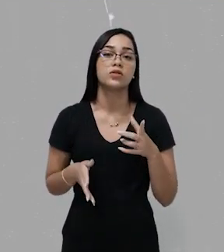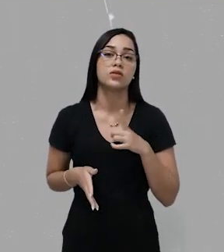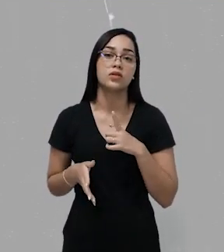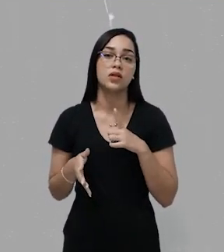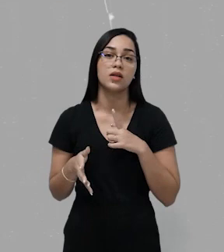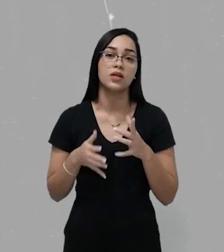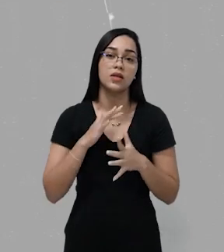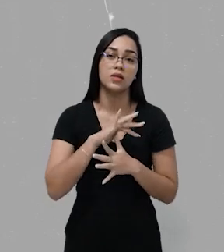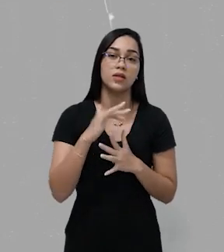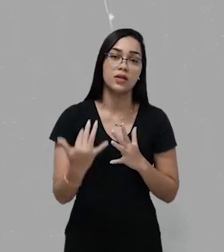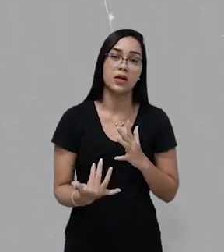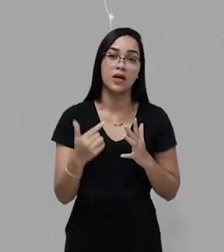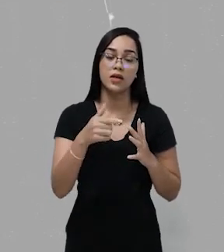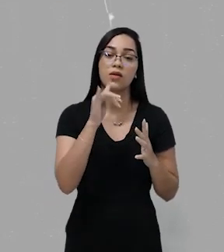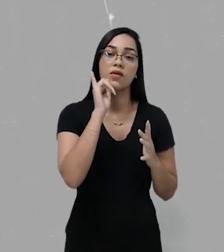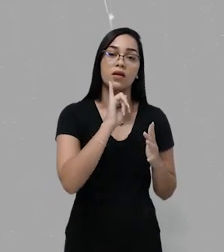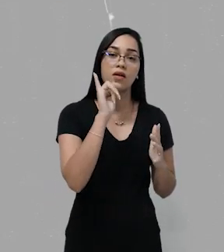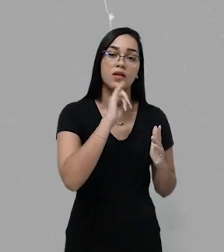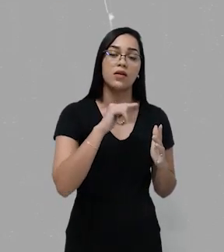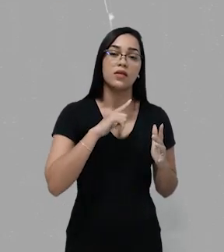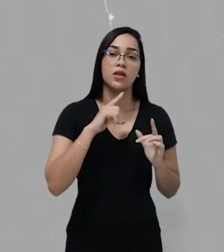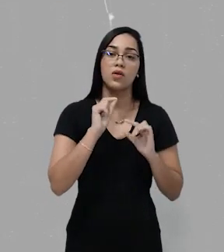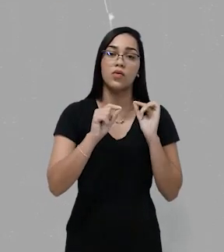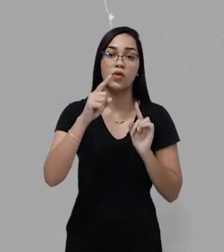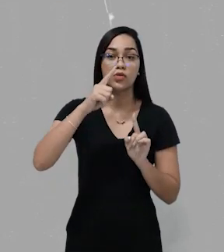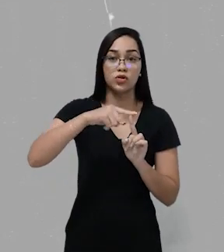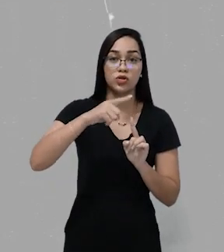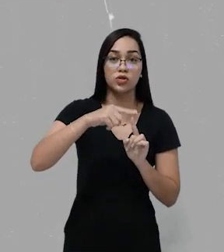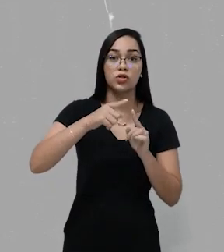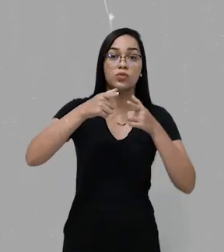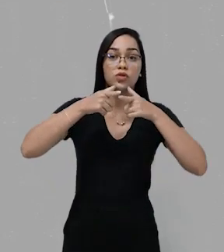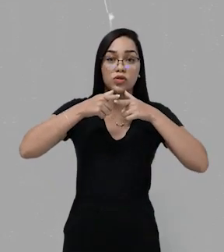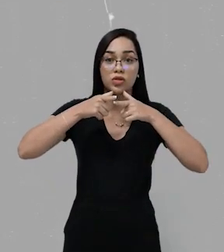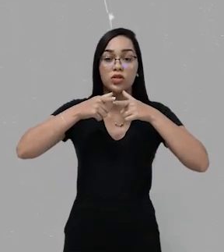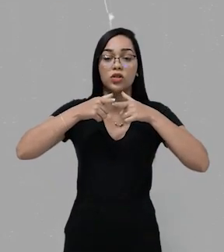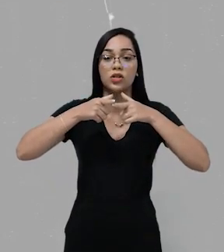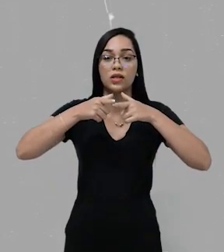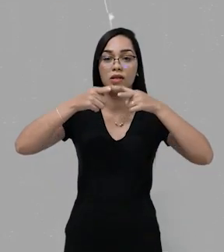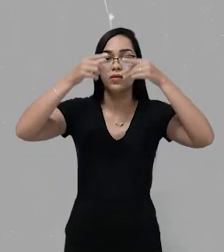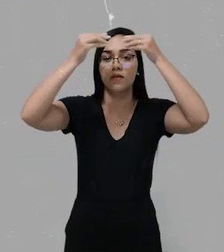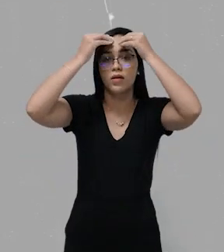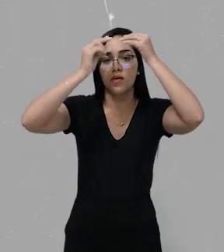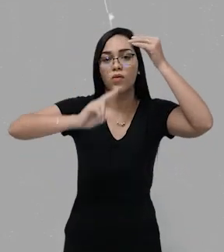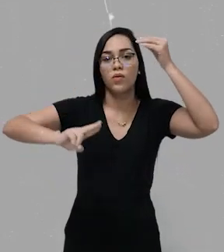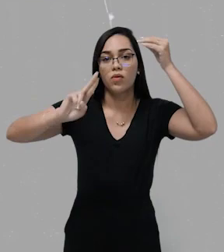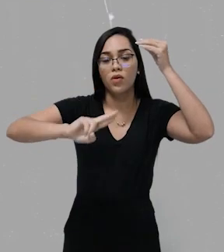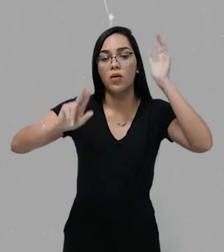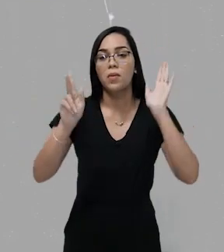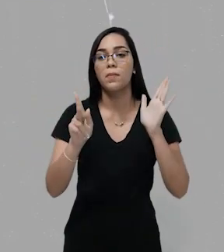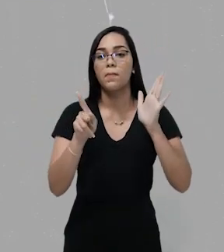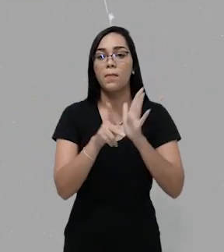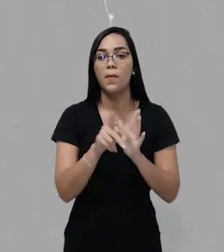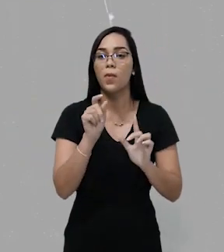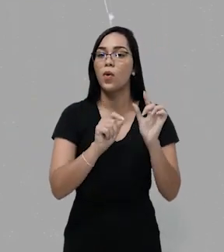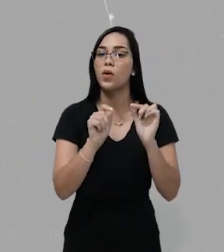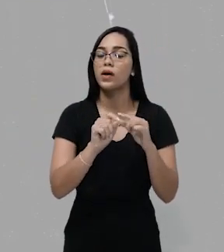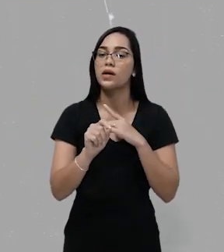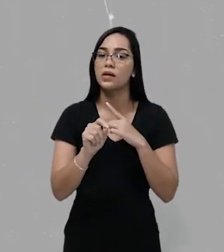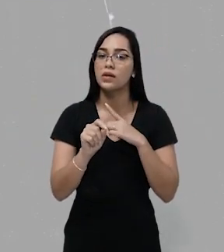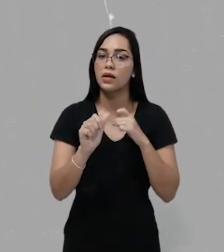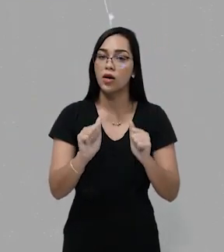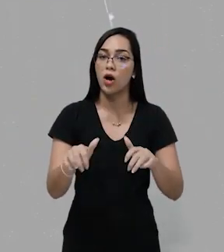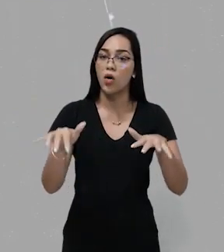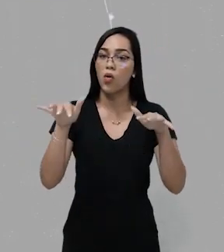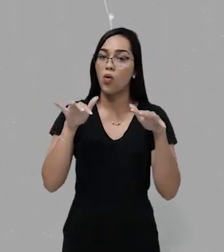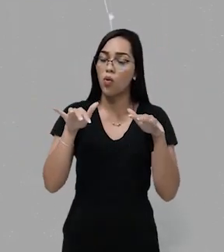em libras. Aqui um exemplo, é um tipo de linguagem utilizada especificamente para atingir um